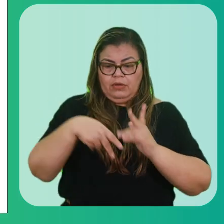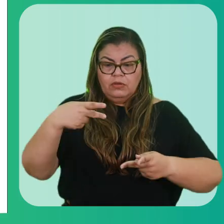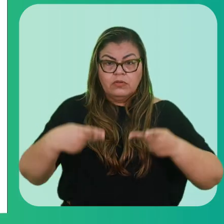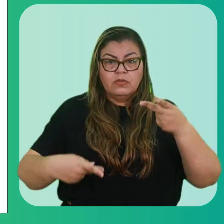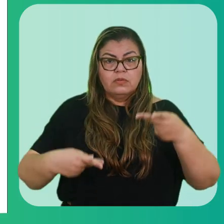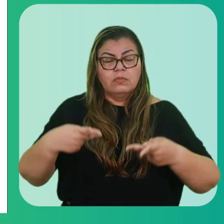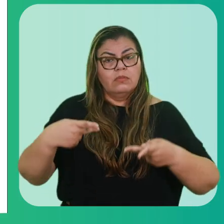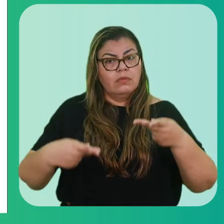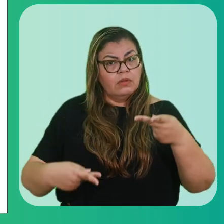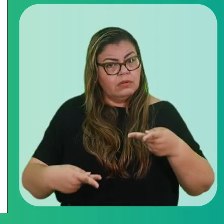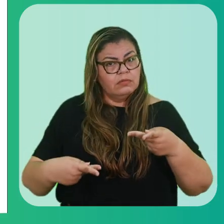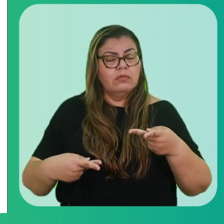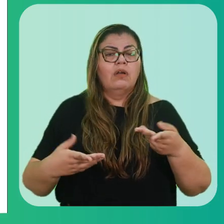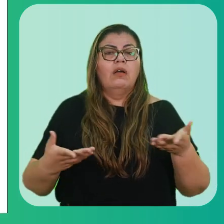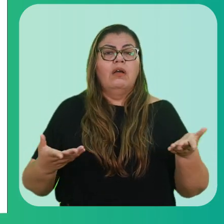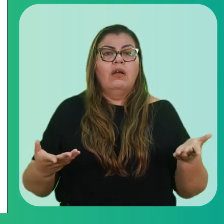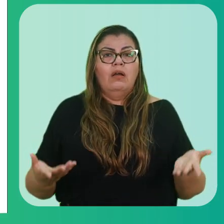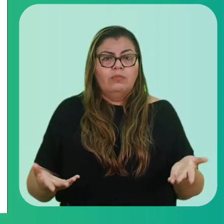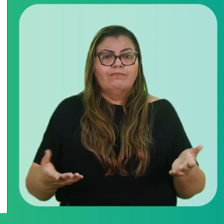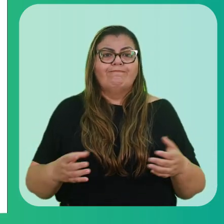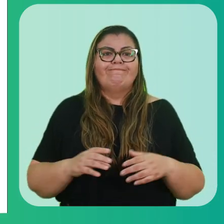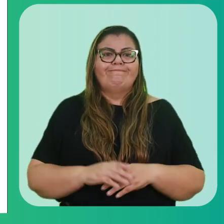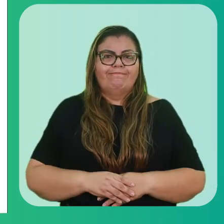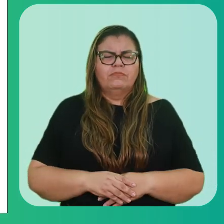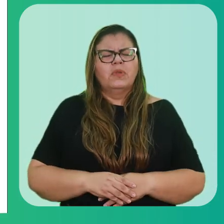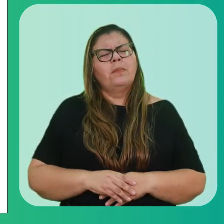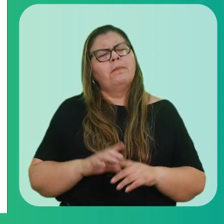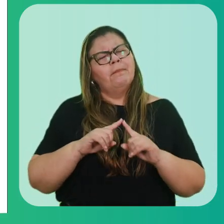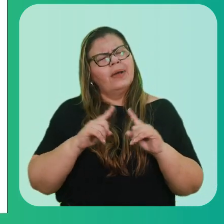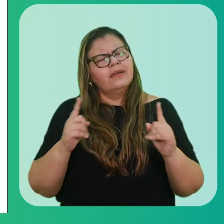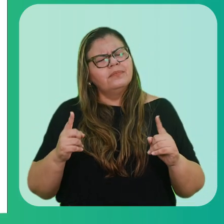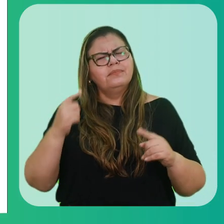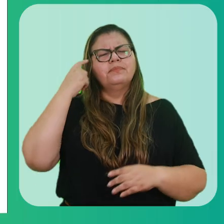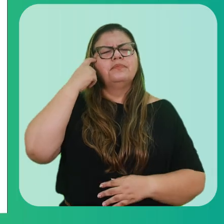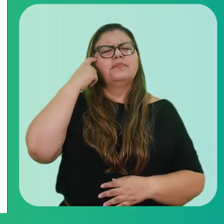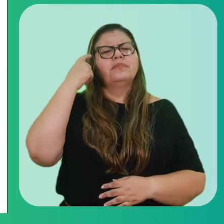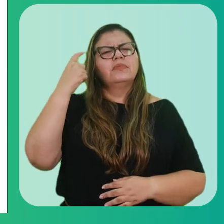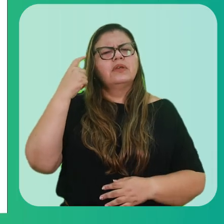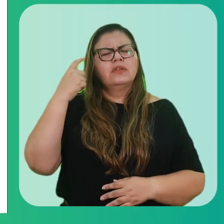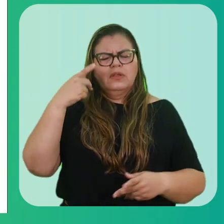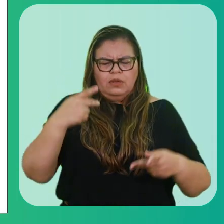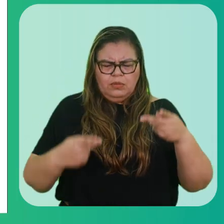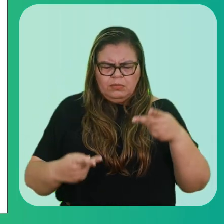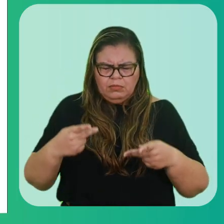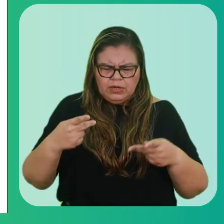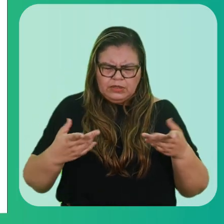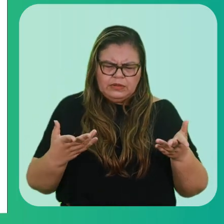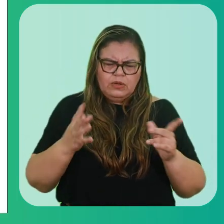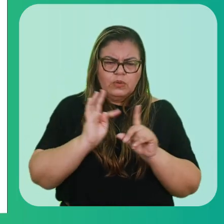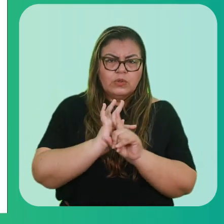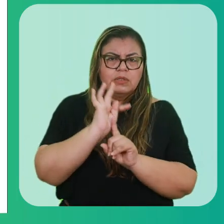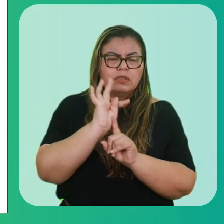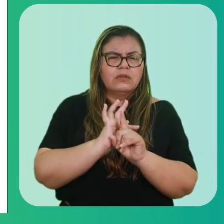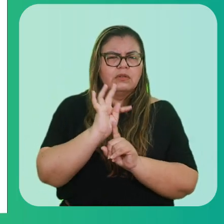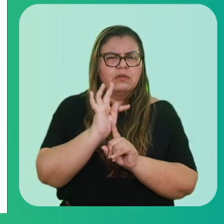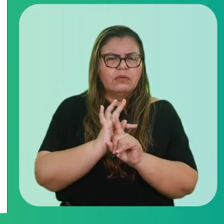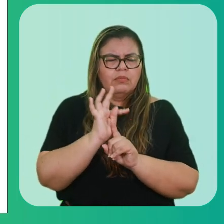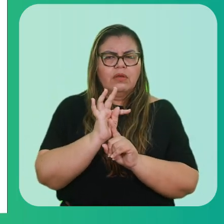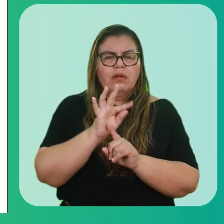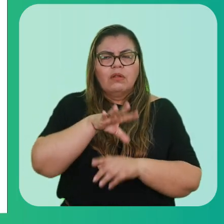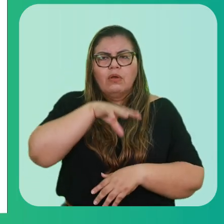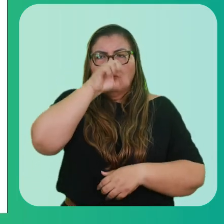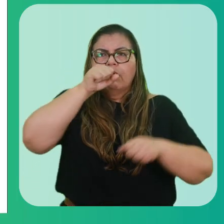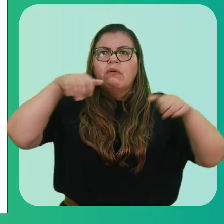a pressão, porque isso também causaria aumento do volume do gás. Mas, pensando bem, a pressão e temperatura ambiente, onde